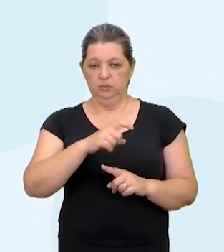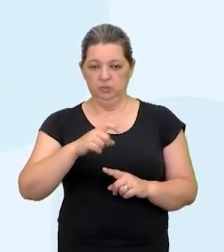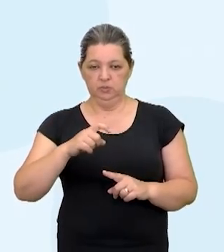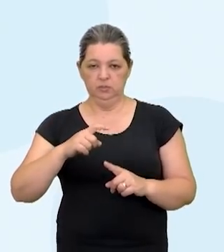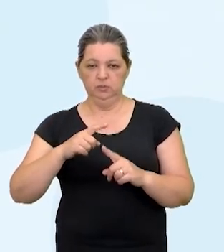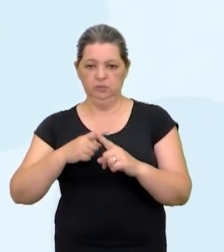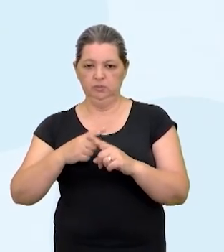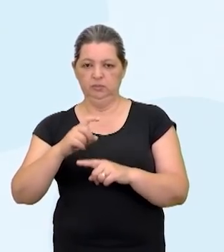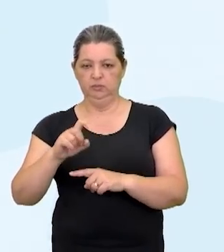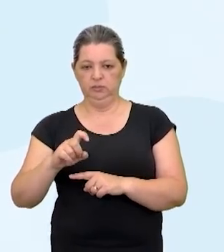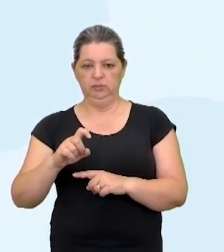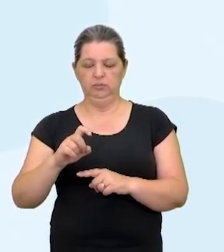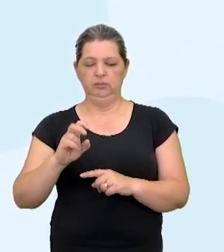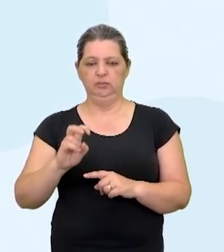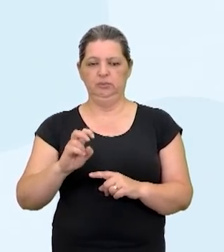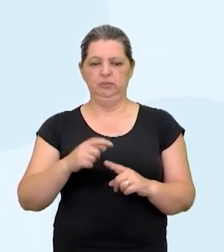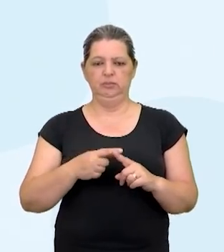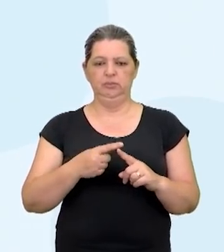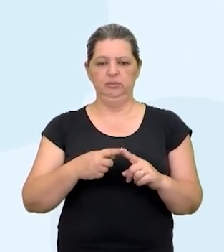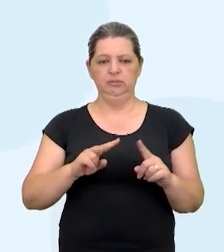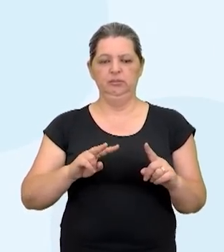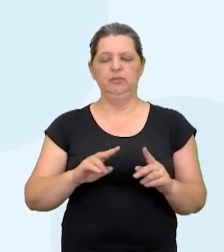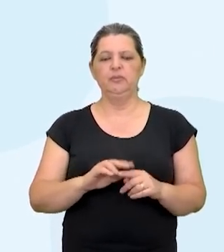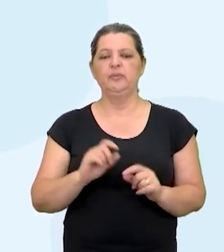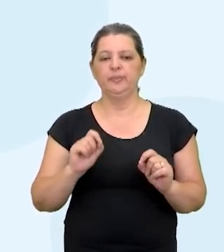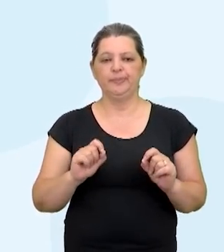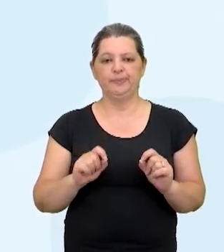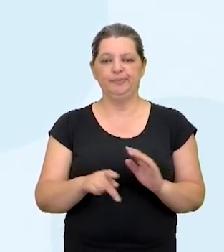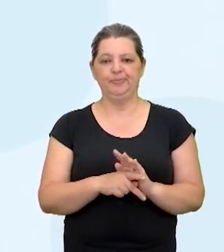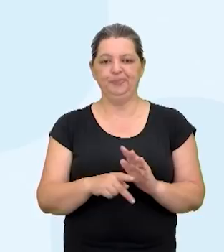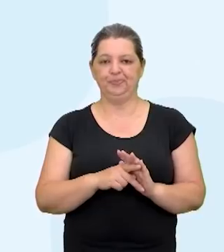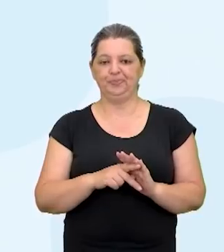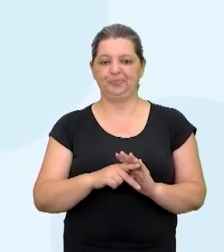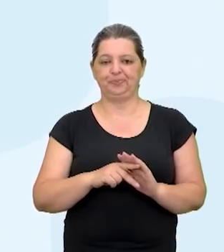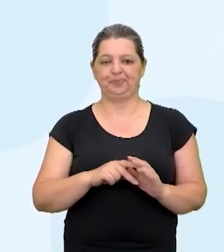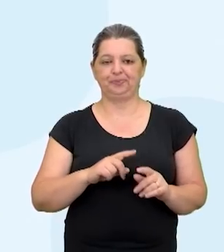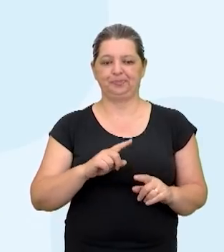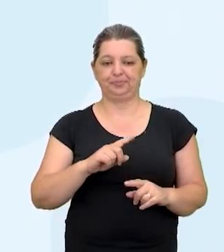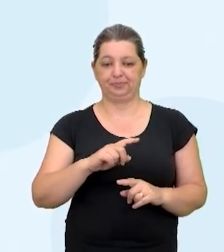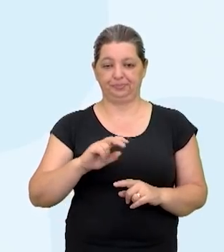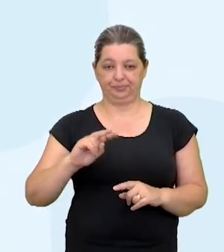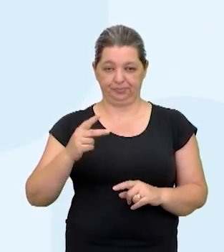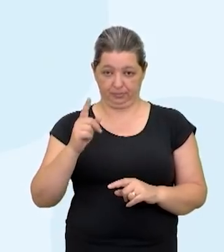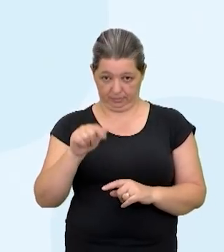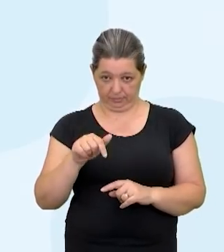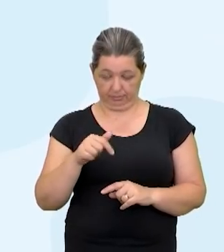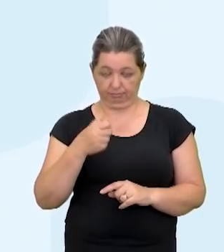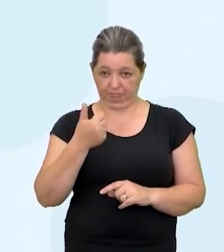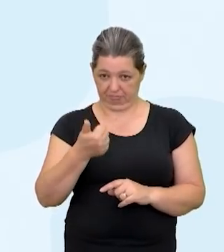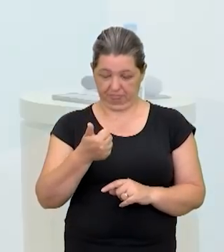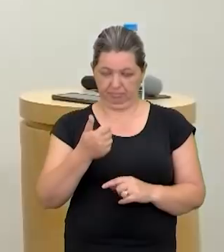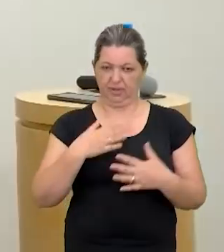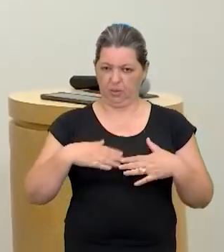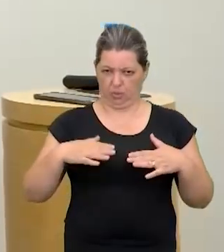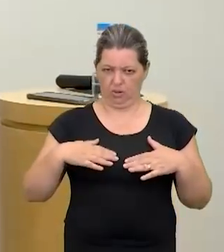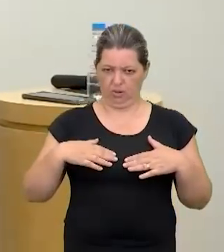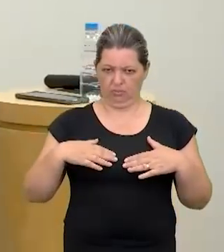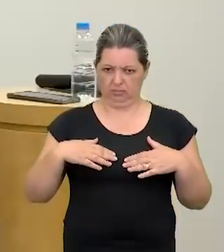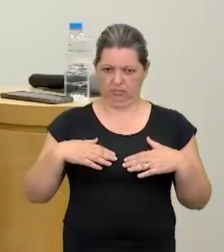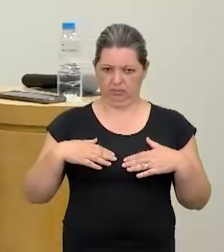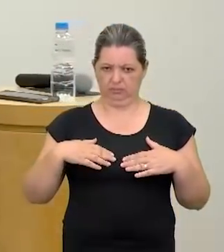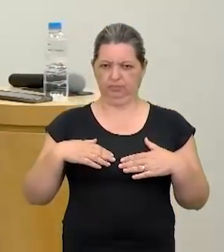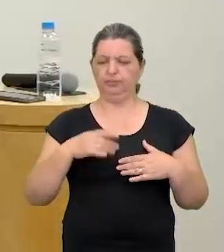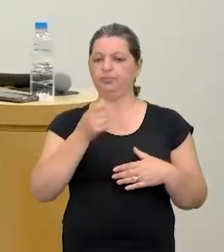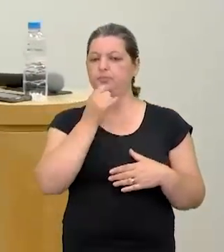gente encontrou x mais 5 elevado ao quadrado. Quadrado da soma de x com 5. Tudo bem? Tranquilo? Vamos fazer mais